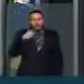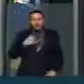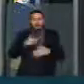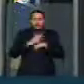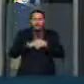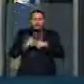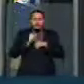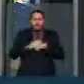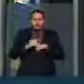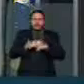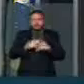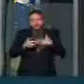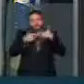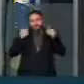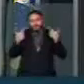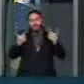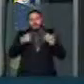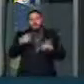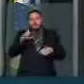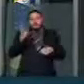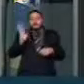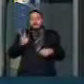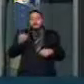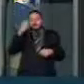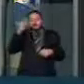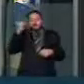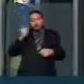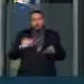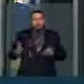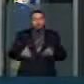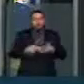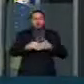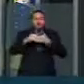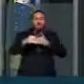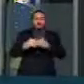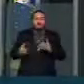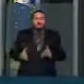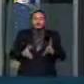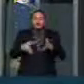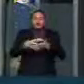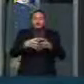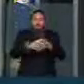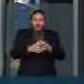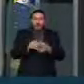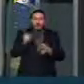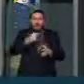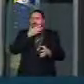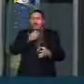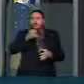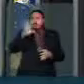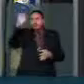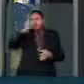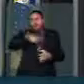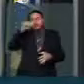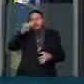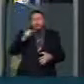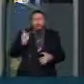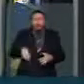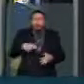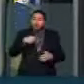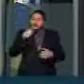afável, carismático, que muito saberá conduzir o seu rebanho. Um homem de Deus, pronto para exercer essa